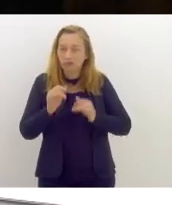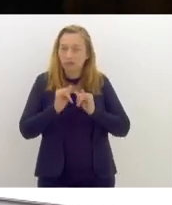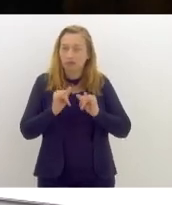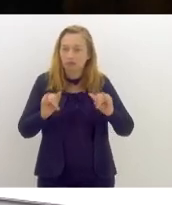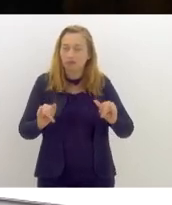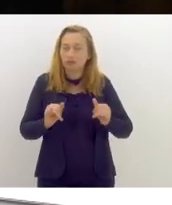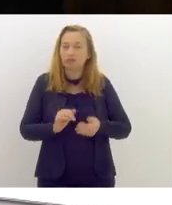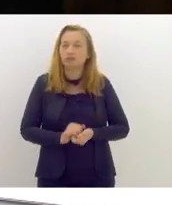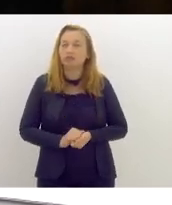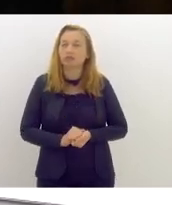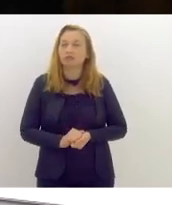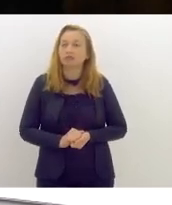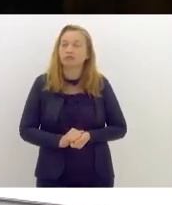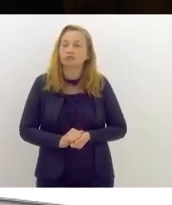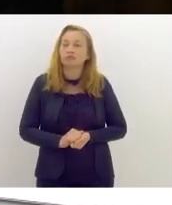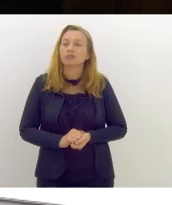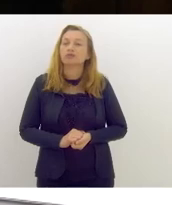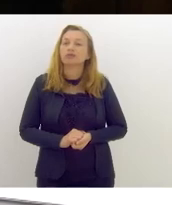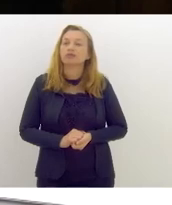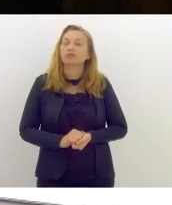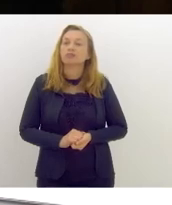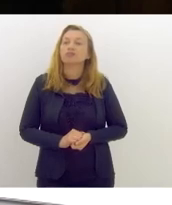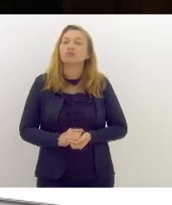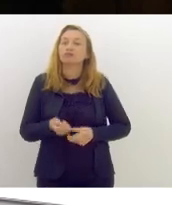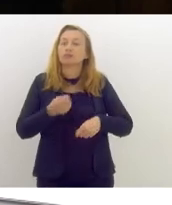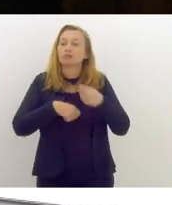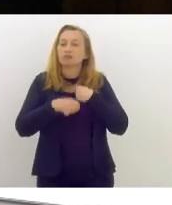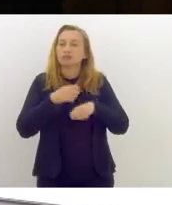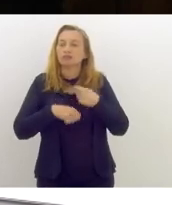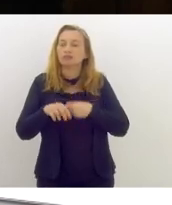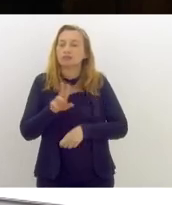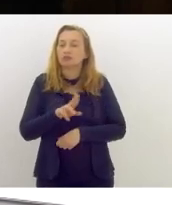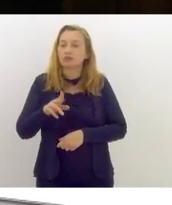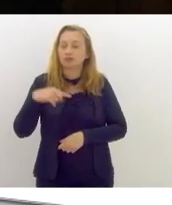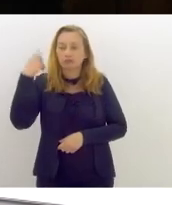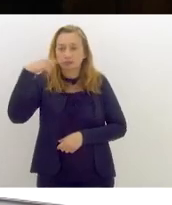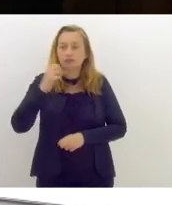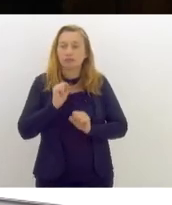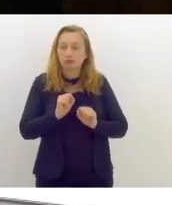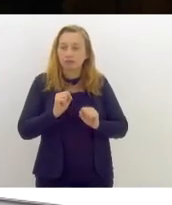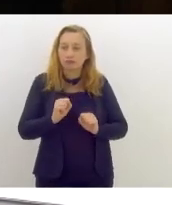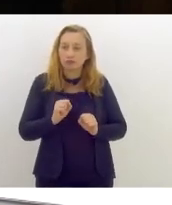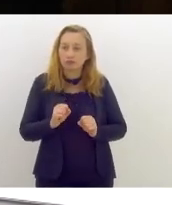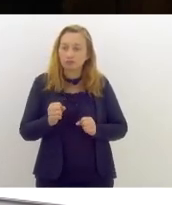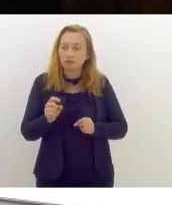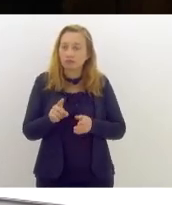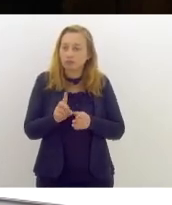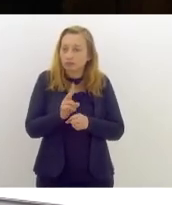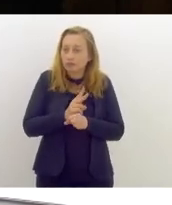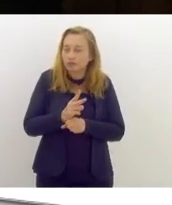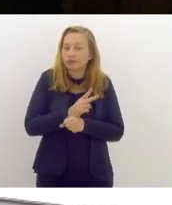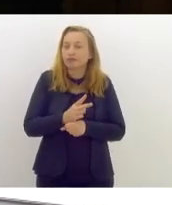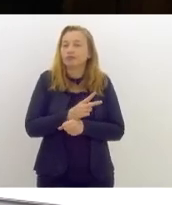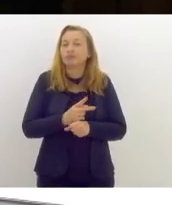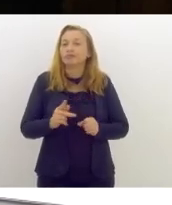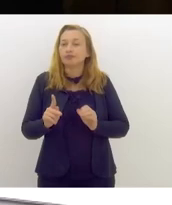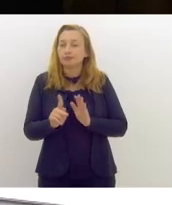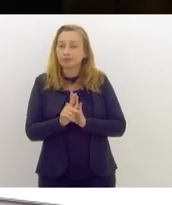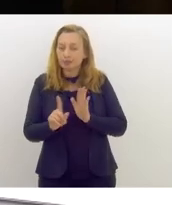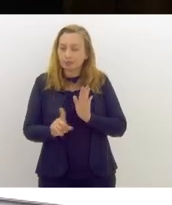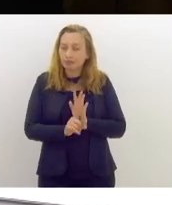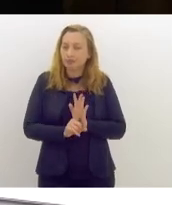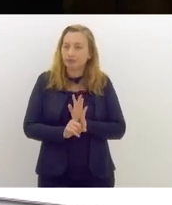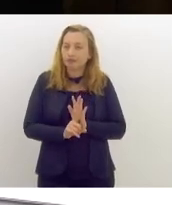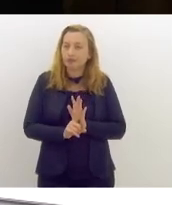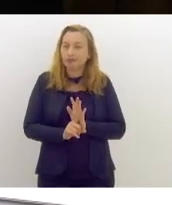dos atos dos processos administrativo no nome do advogado para que nós possamos então fazer a busca então é um projeto é um projeto